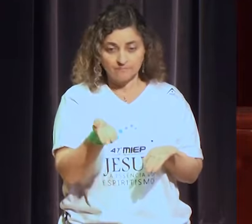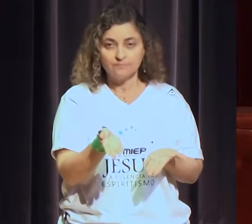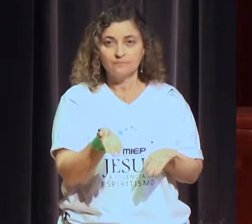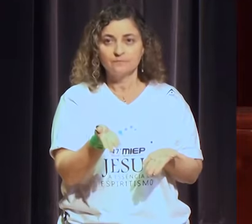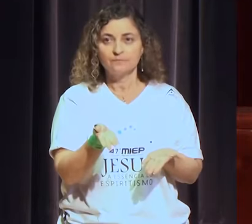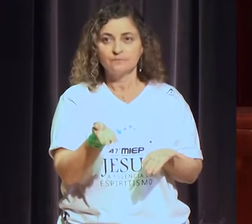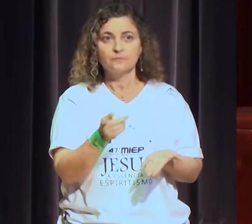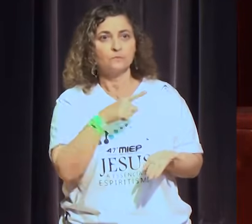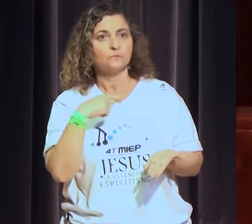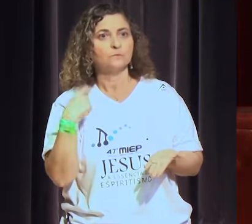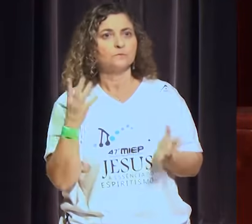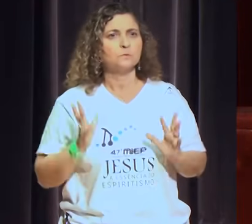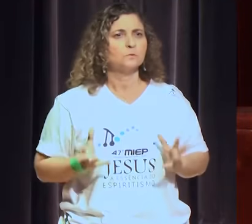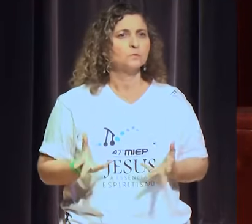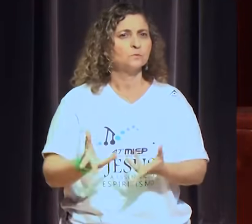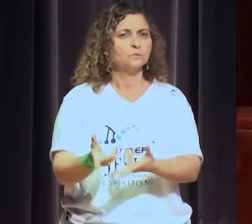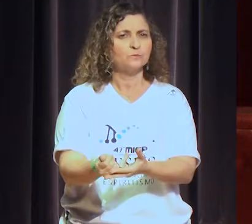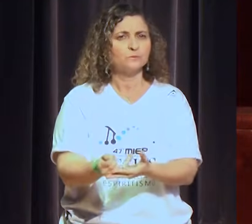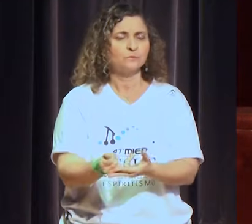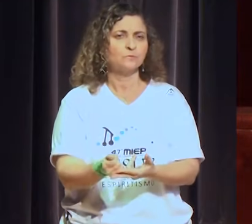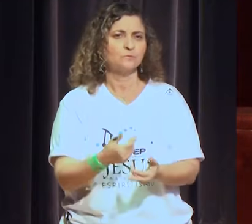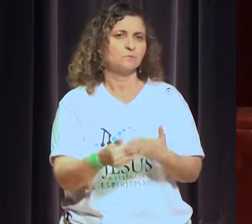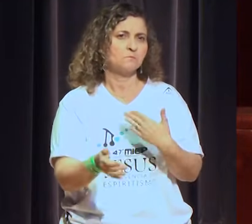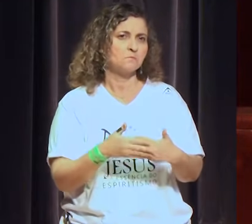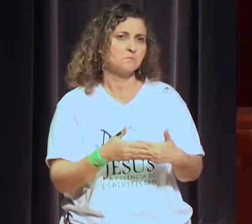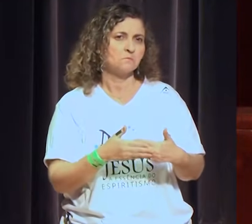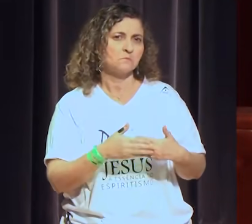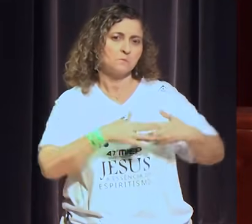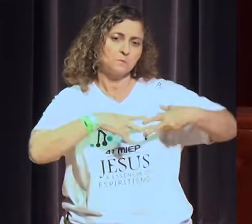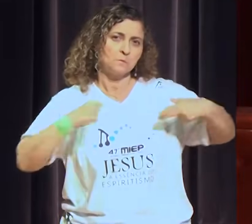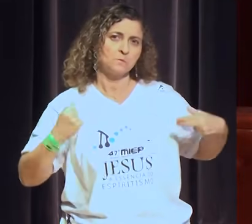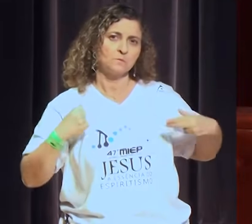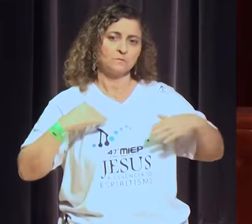todos os ramos da evolução planetária